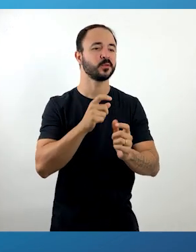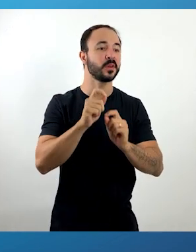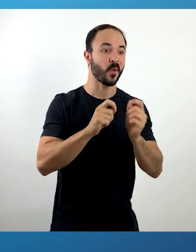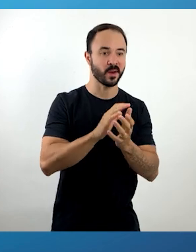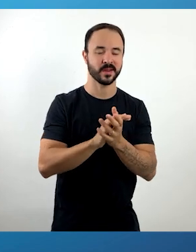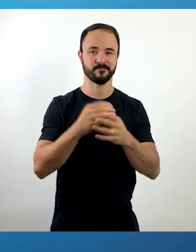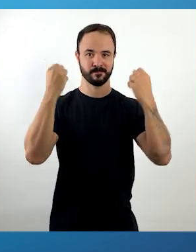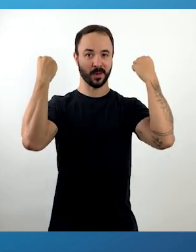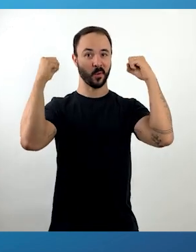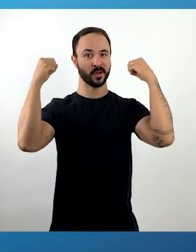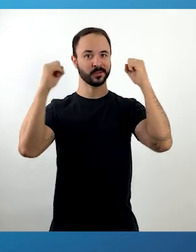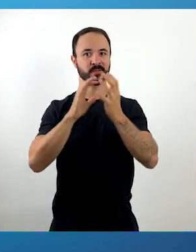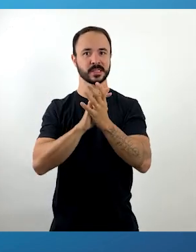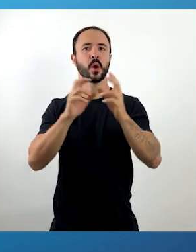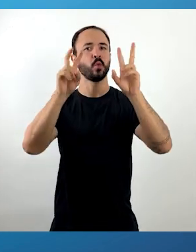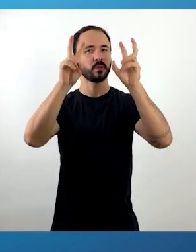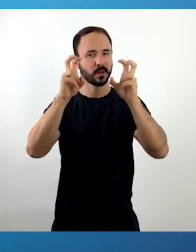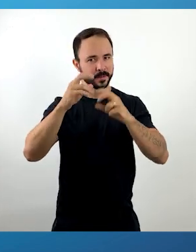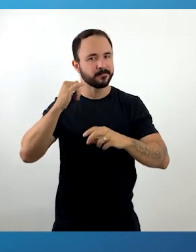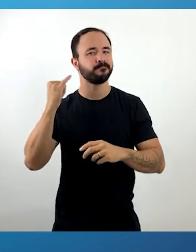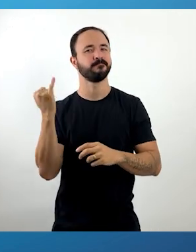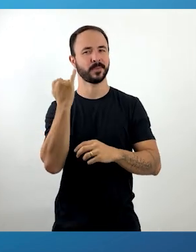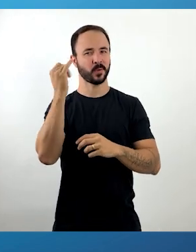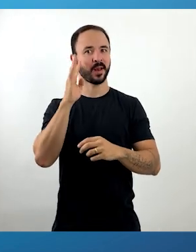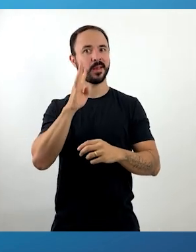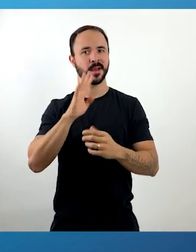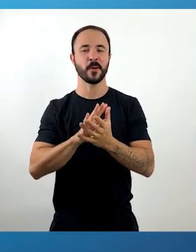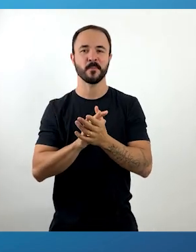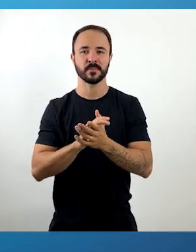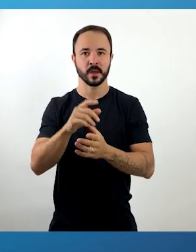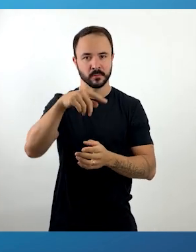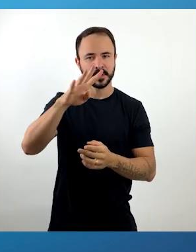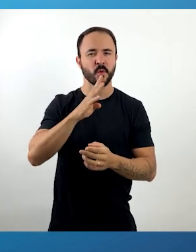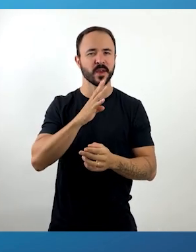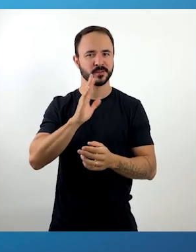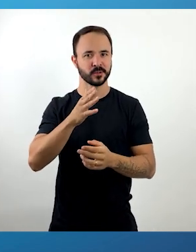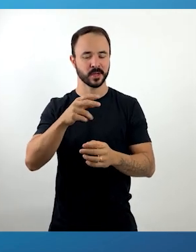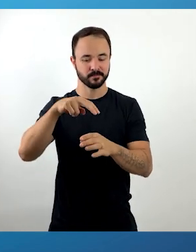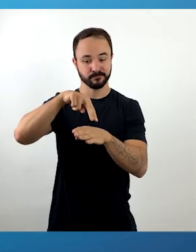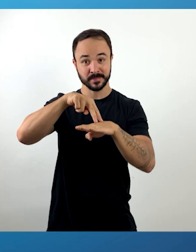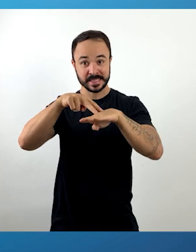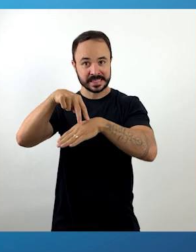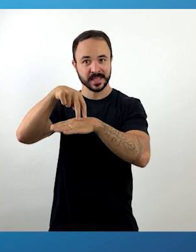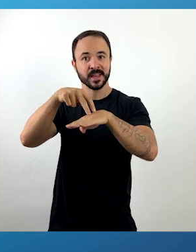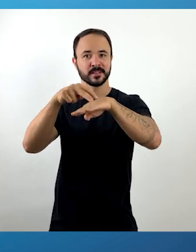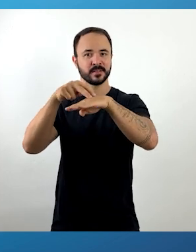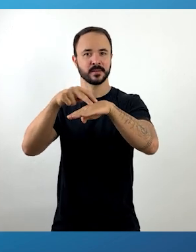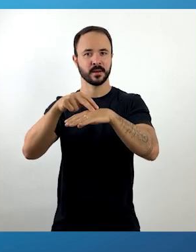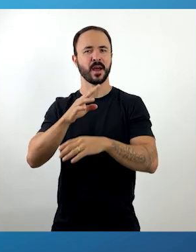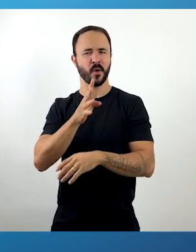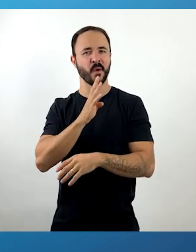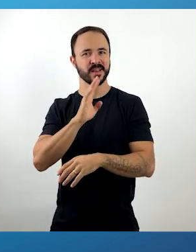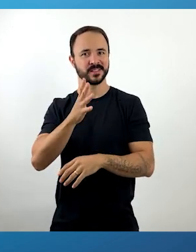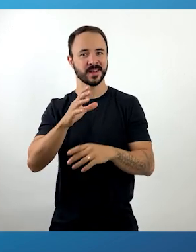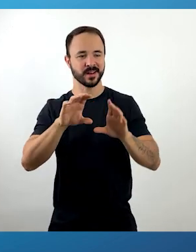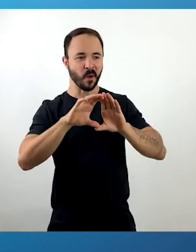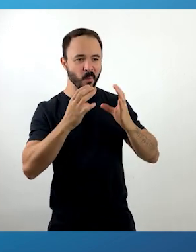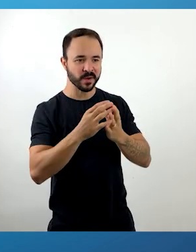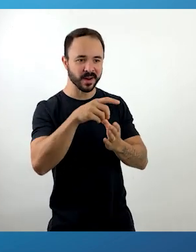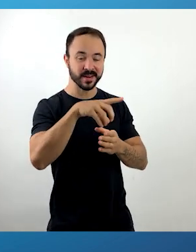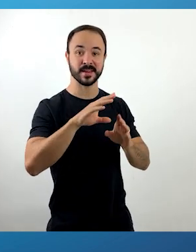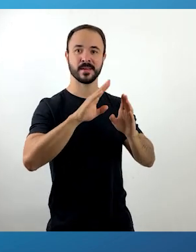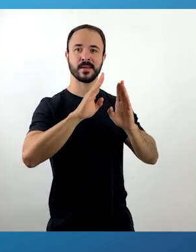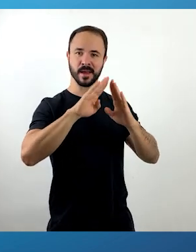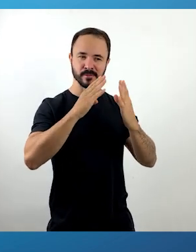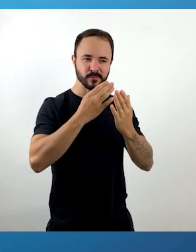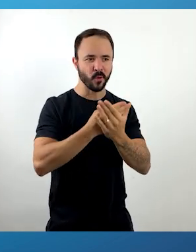física com um tema bem relevante para vocês já ouviu falar do skate hã na sua comunidade na